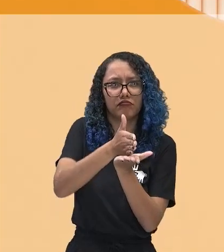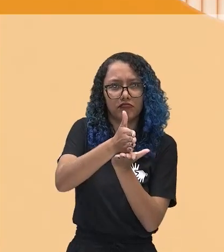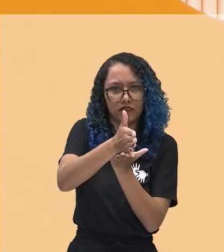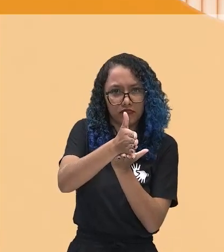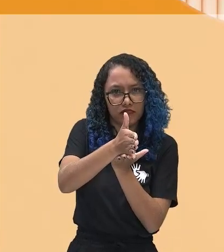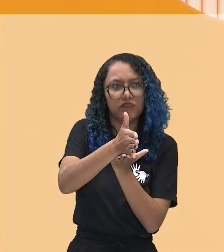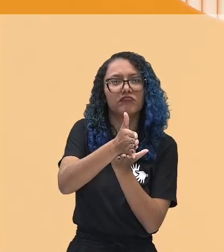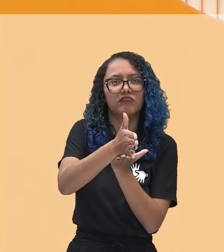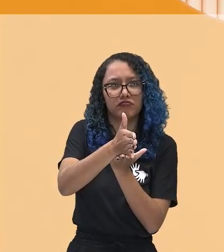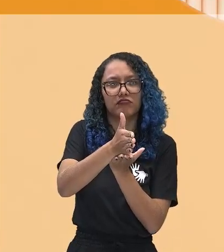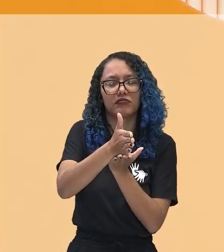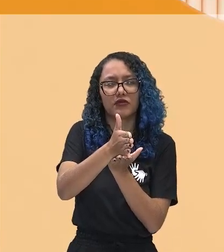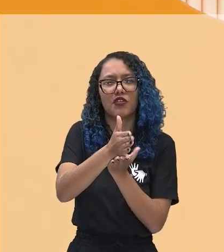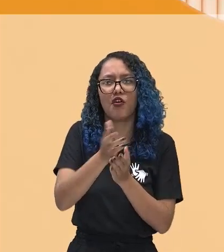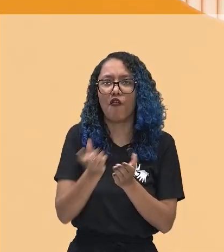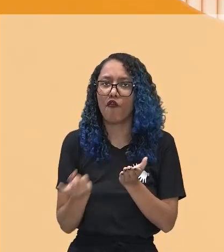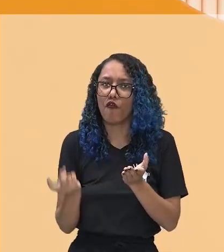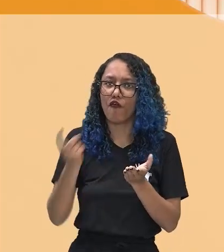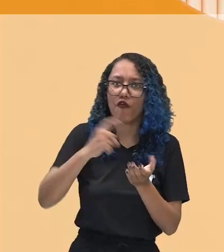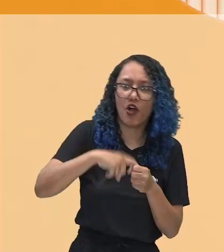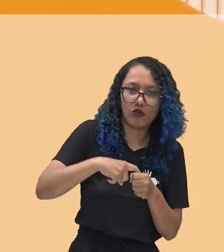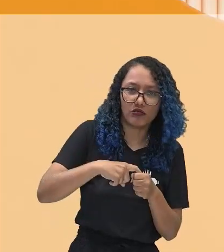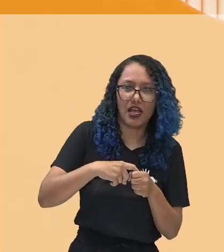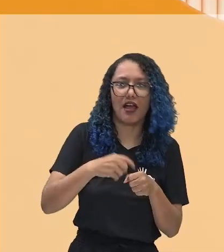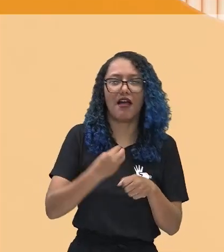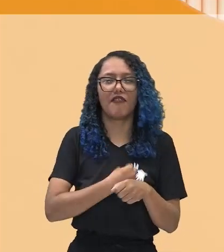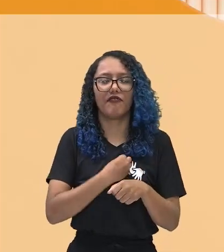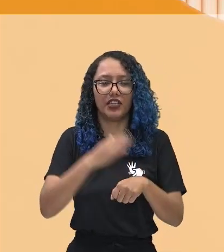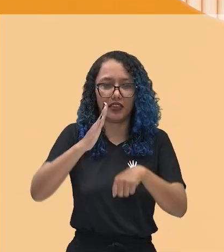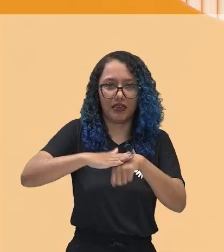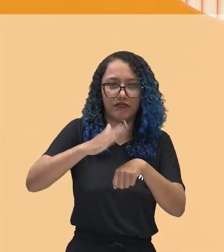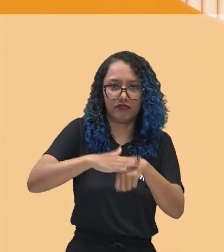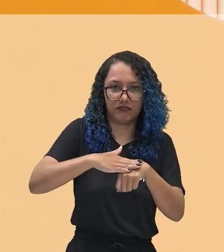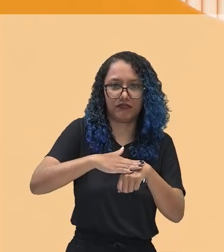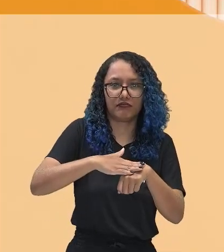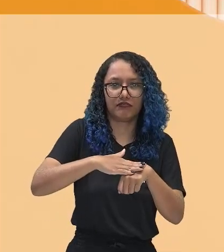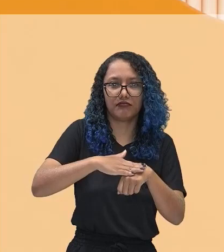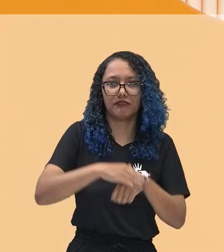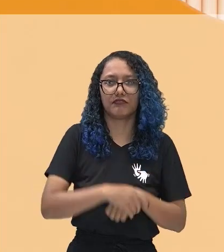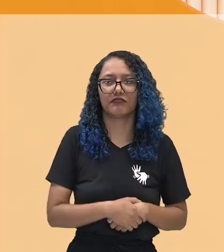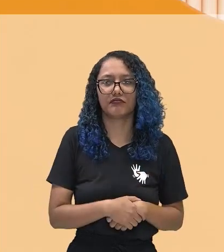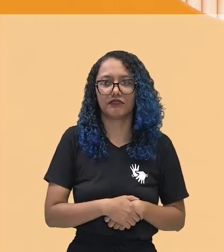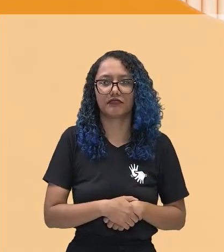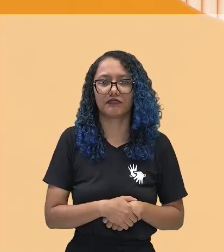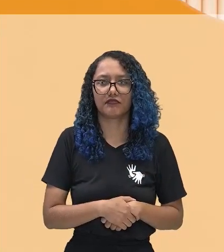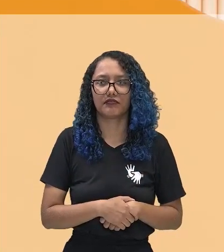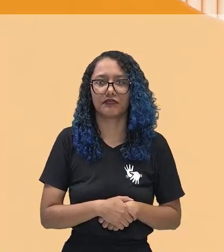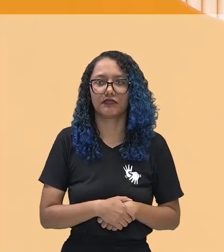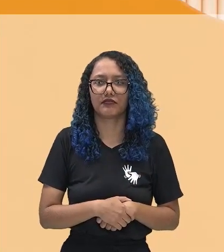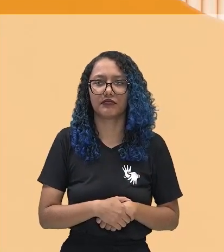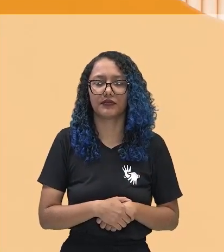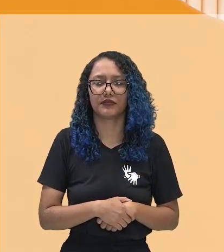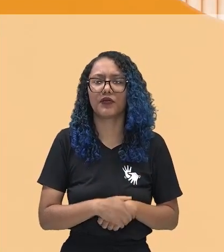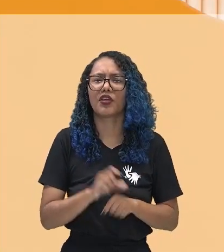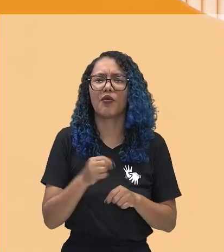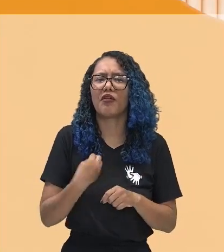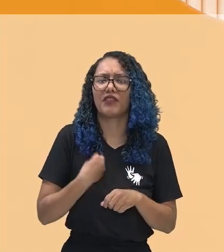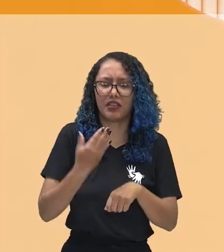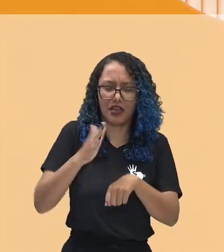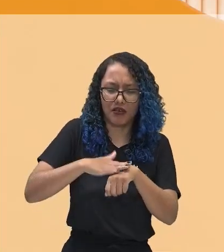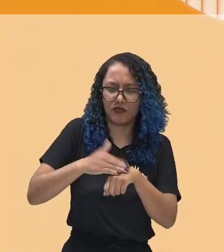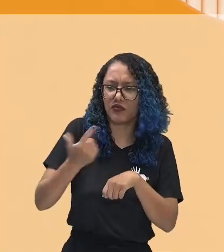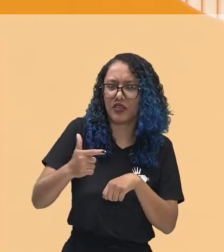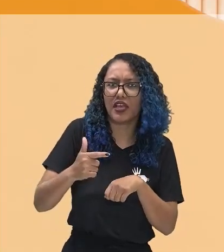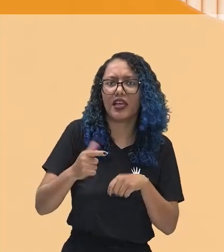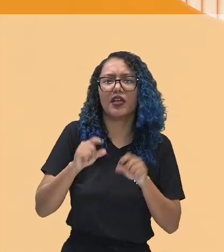existência inautêntica. Temos que fugir desse tipo de existir. O que é a existência inautêntica? É aquela existência